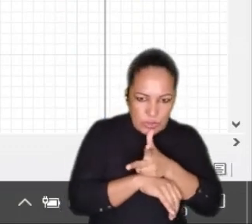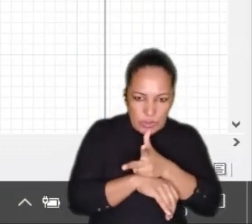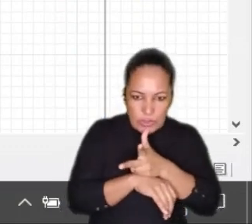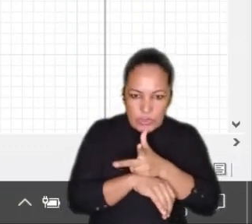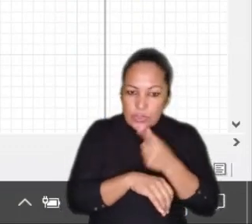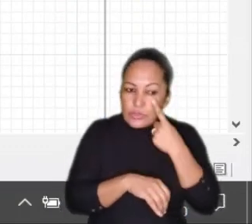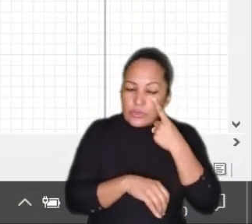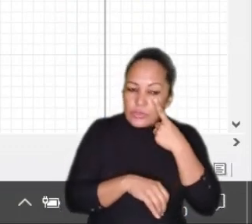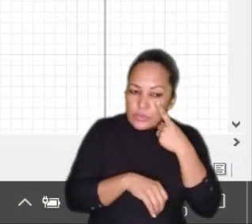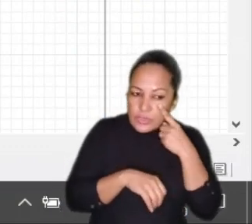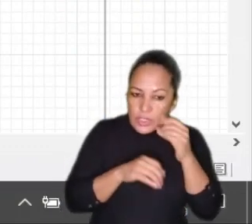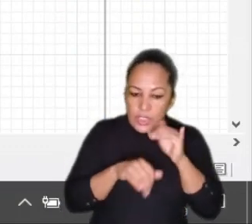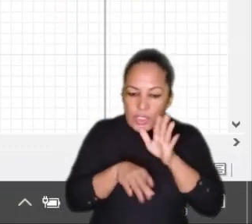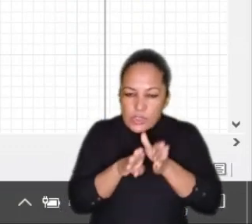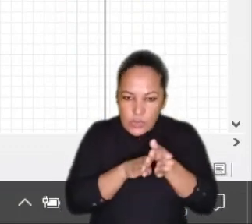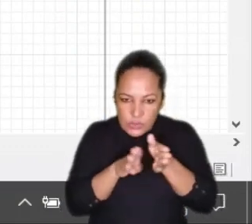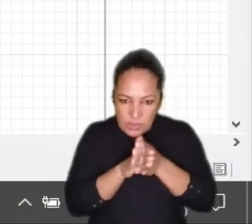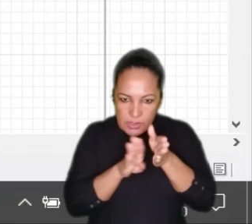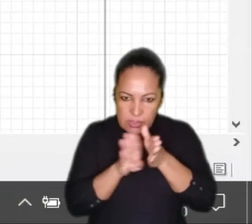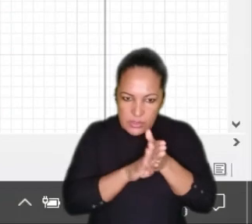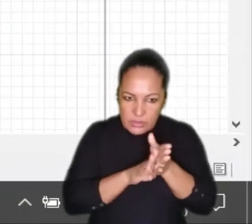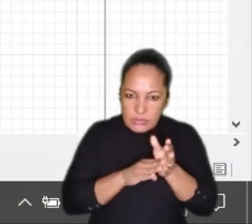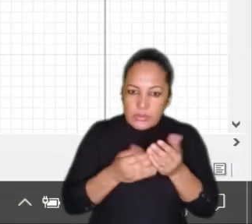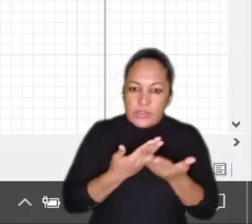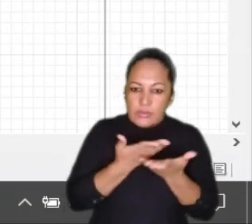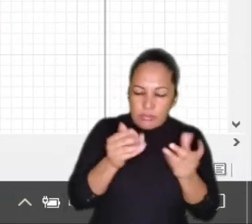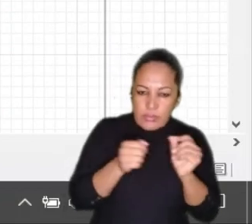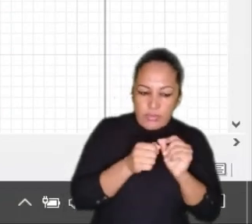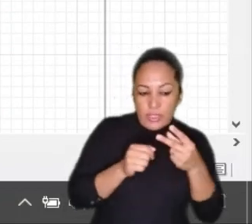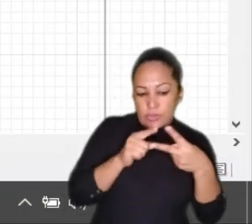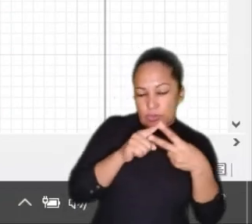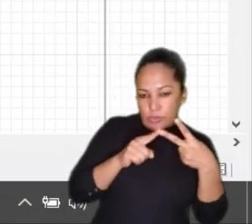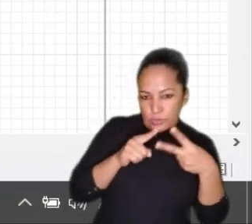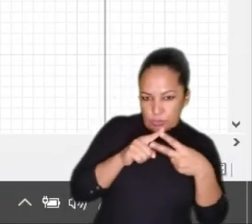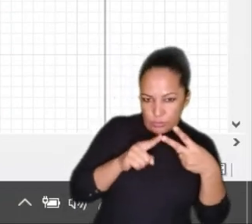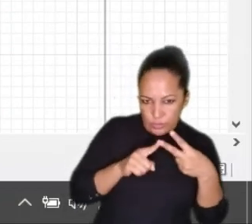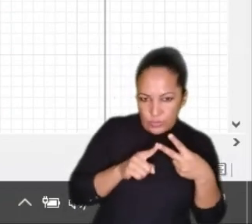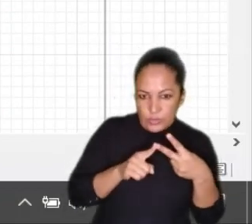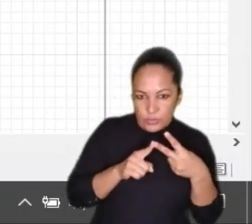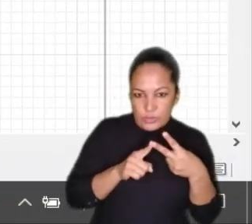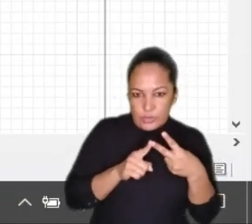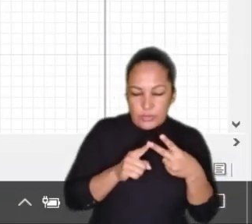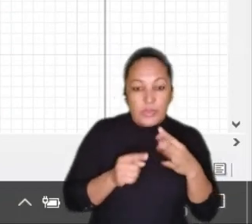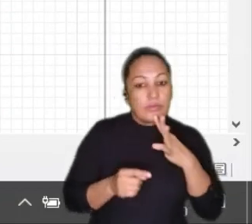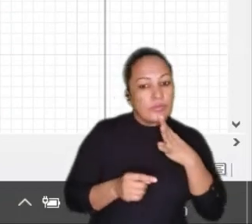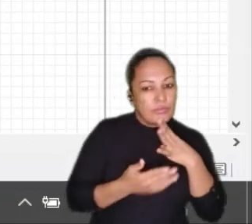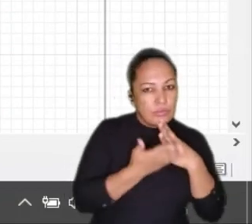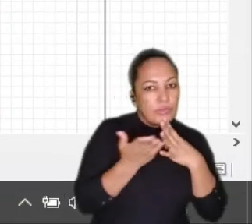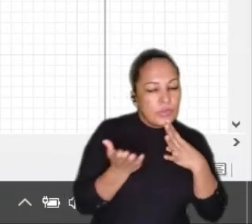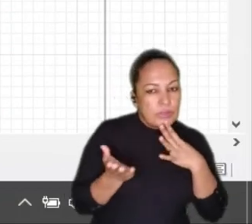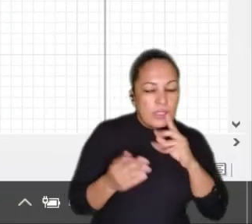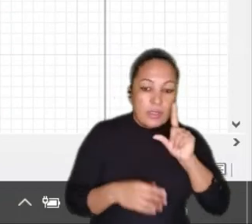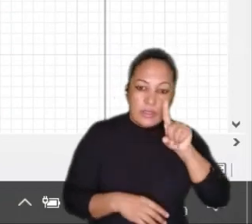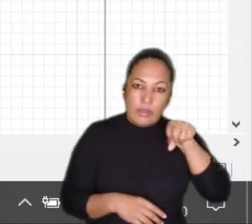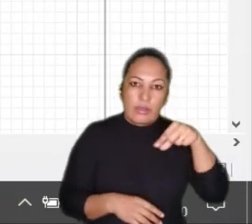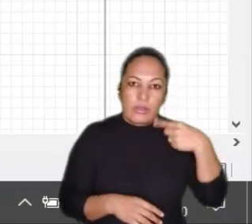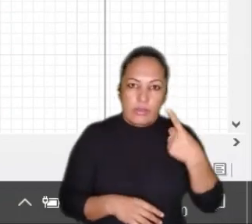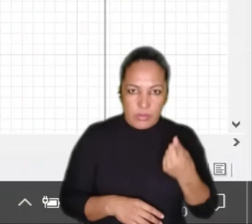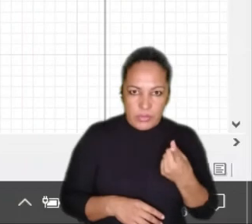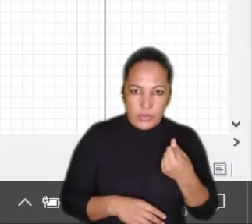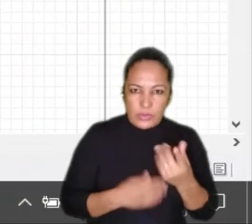de instalação, sigam as instruções e façam a instalação dos 2 SGBDs para vocês